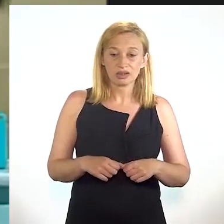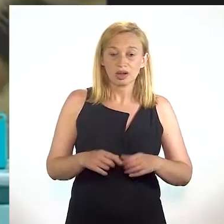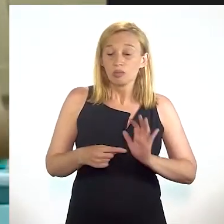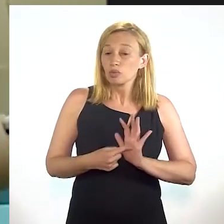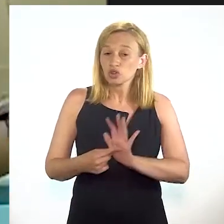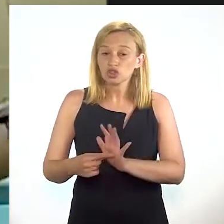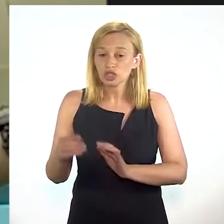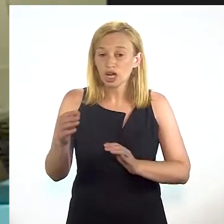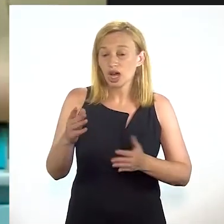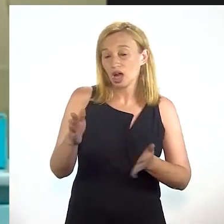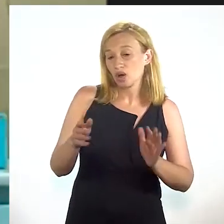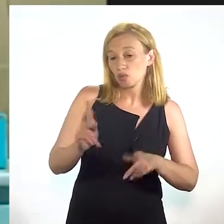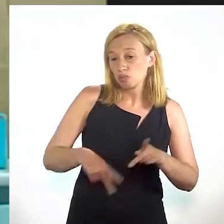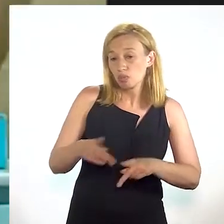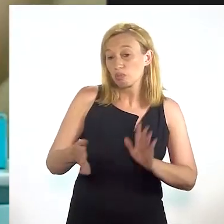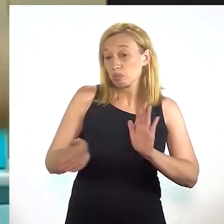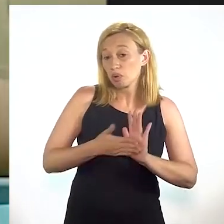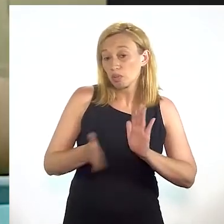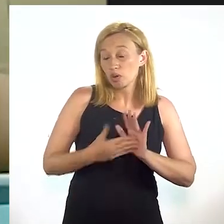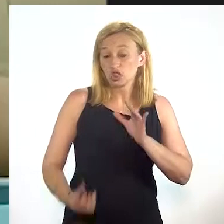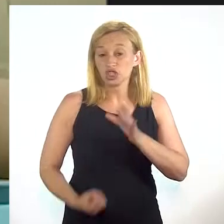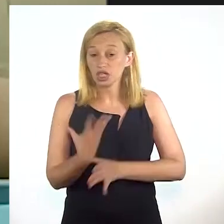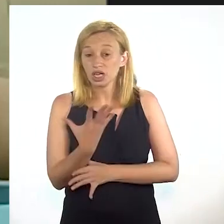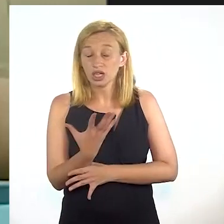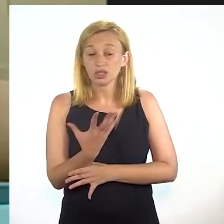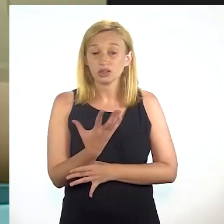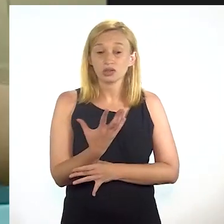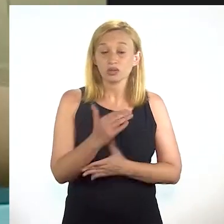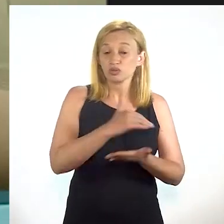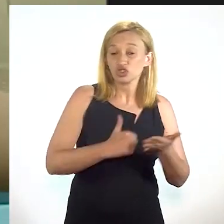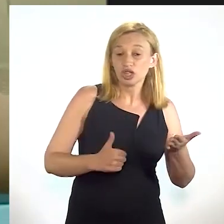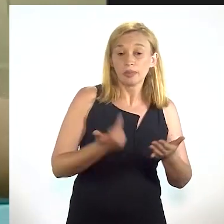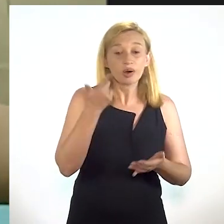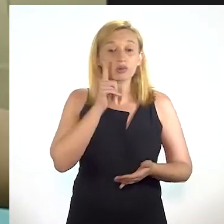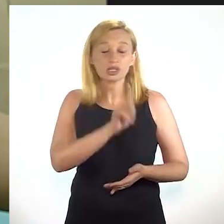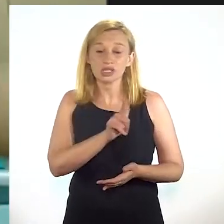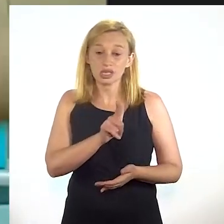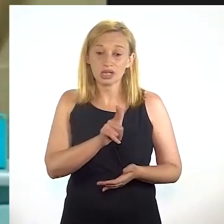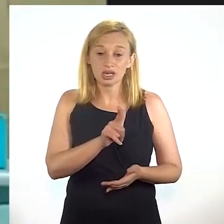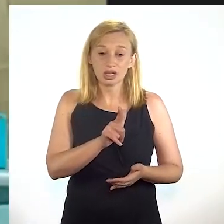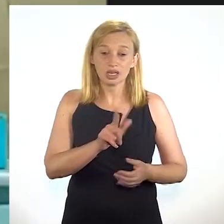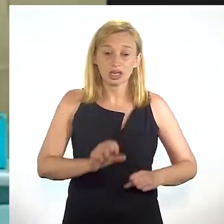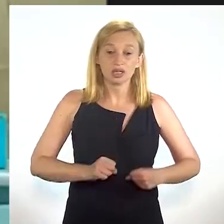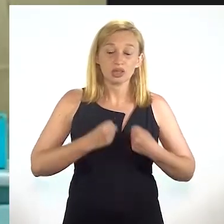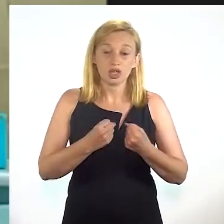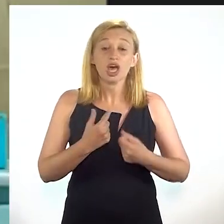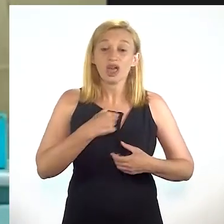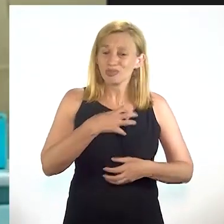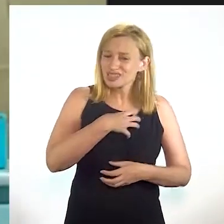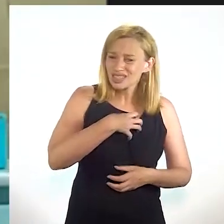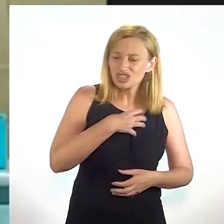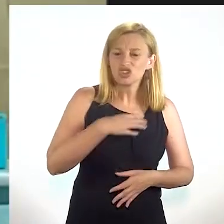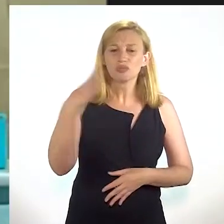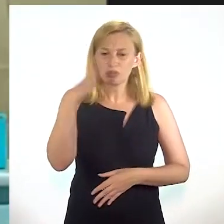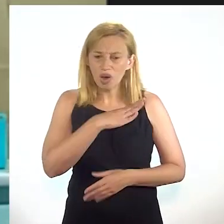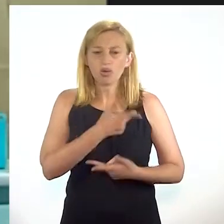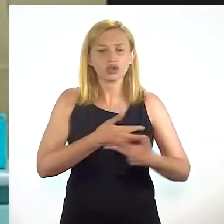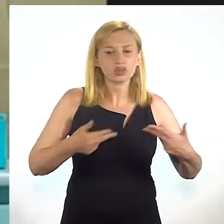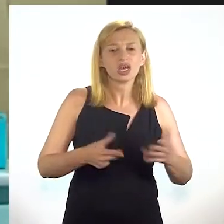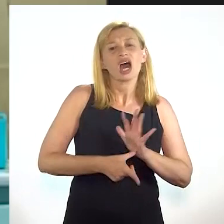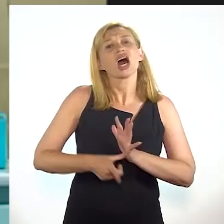não precisava tirar da poupança para que a gente estava fazendo para um propósito, como ele está tendo que tirar para poder